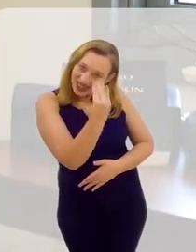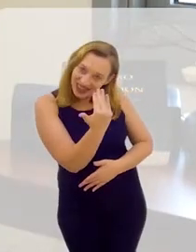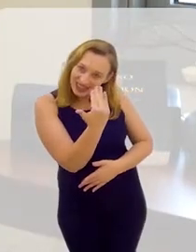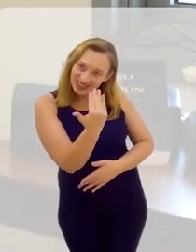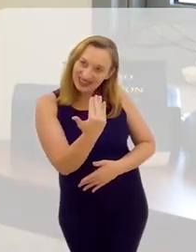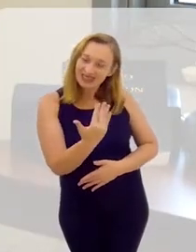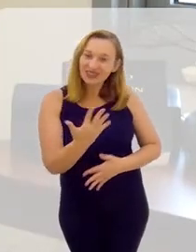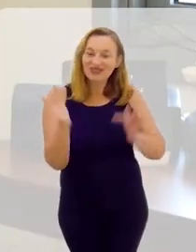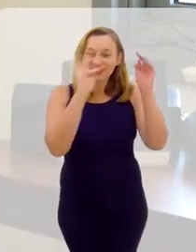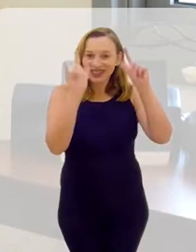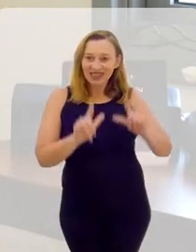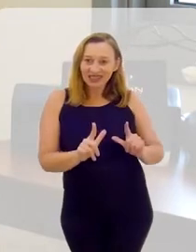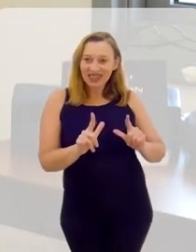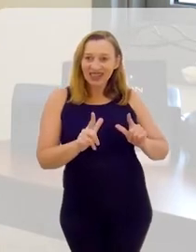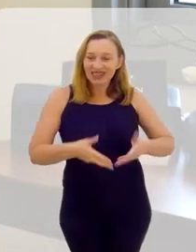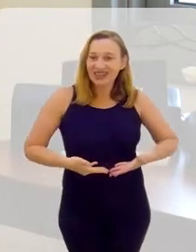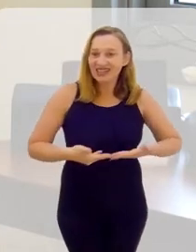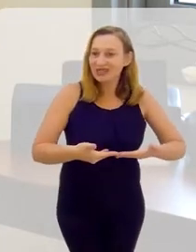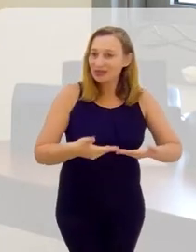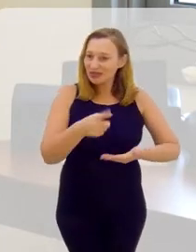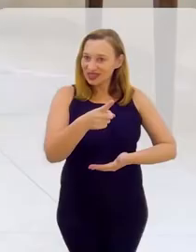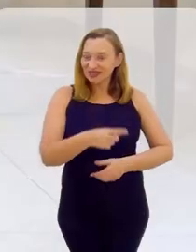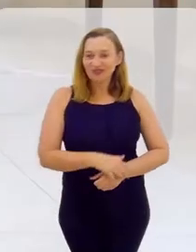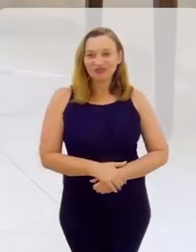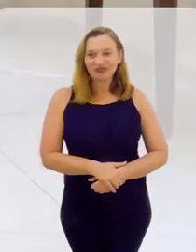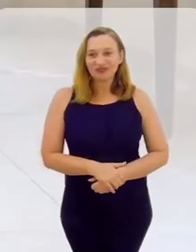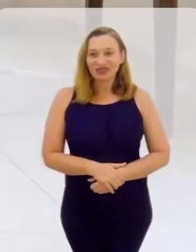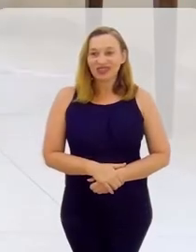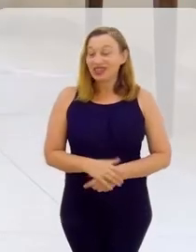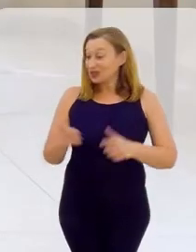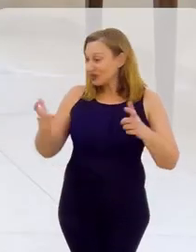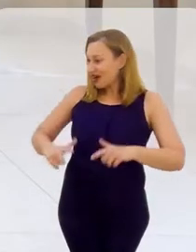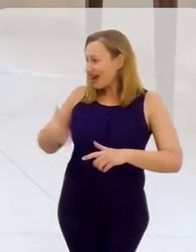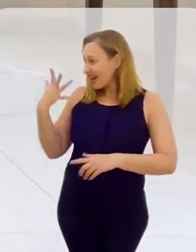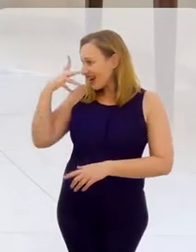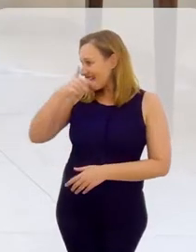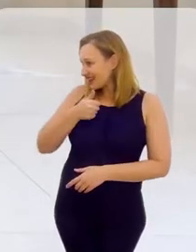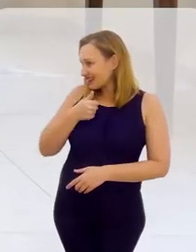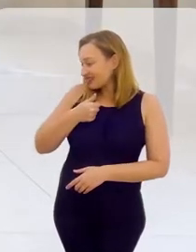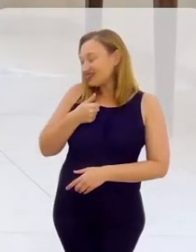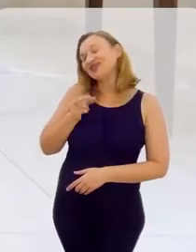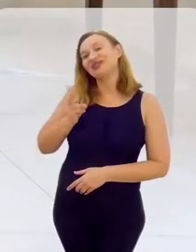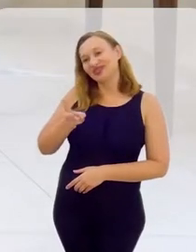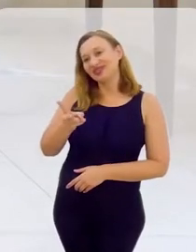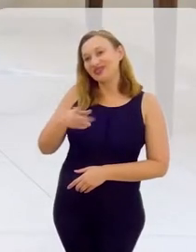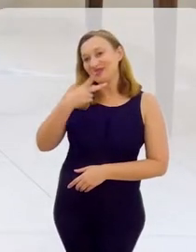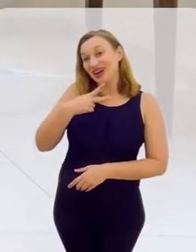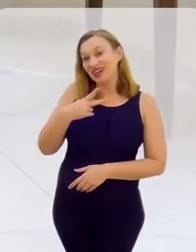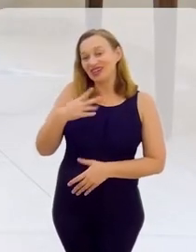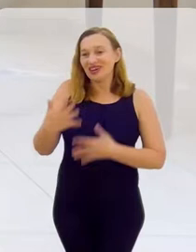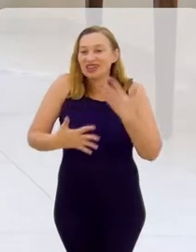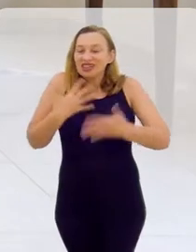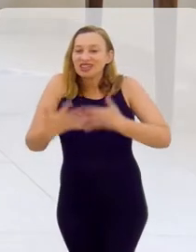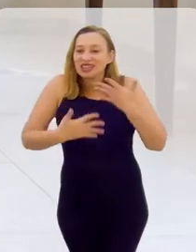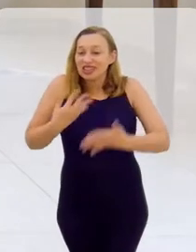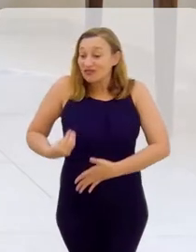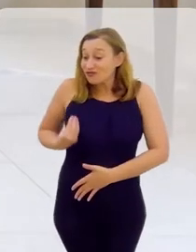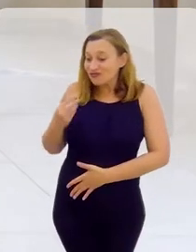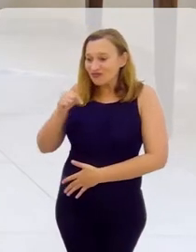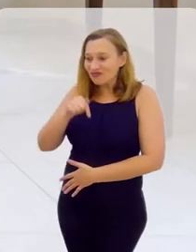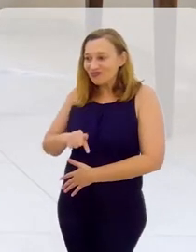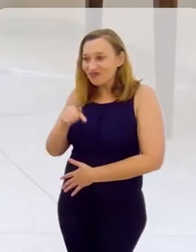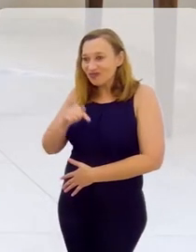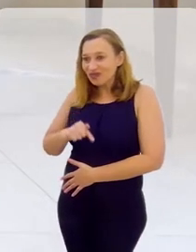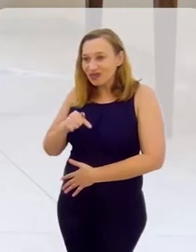que agradeço, é uma felicidade recebê-la. Nesse lugar lindo, né? Que eu digo sempre que eu tive a honra de estar